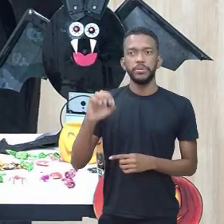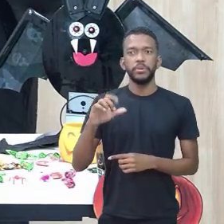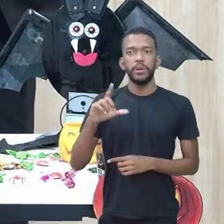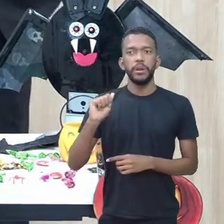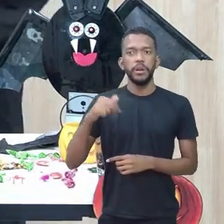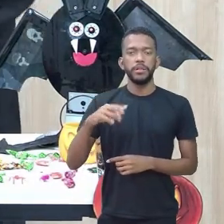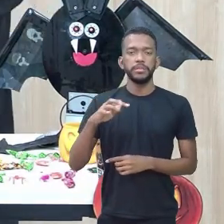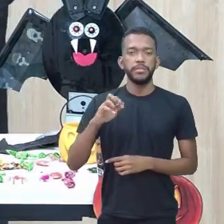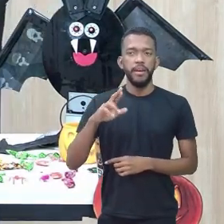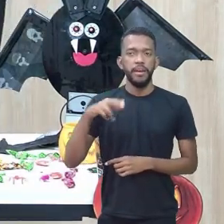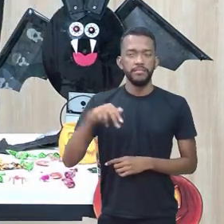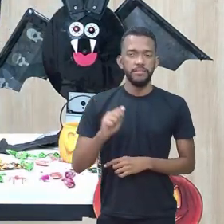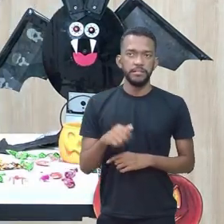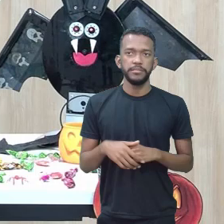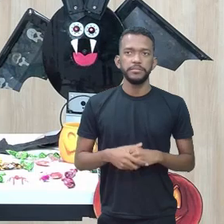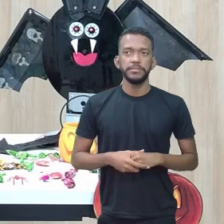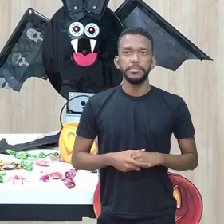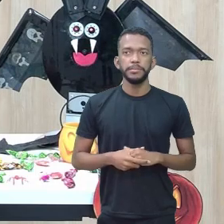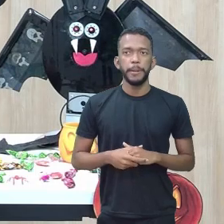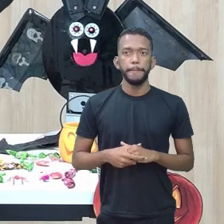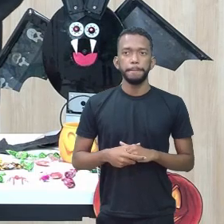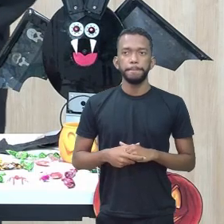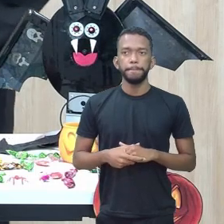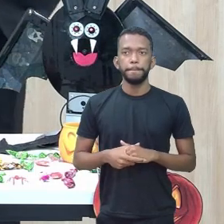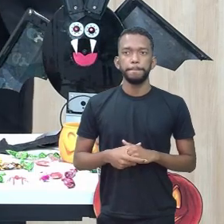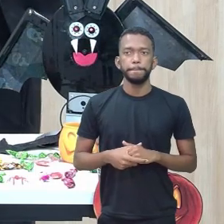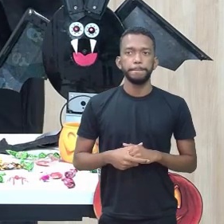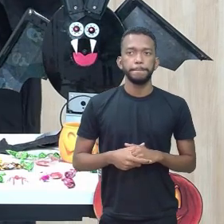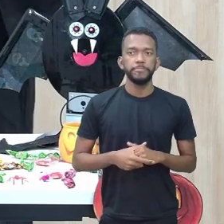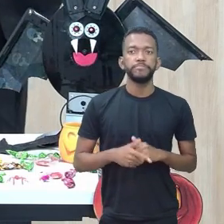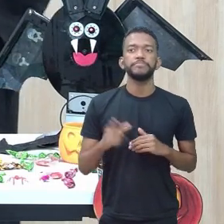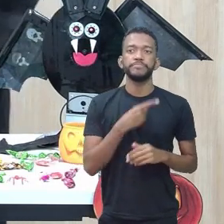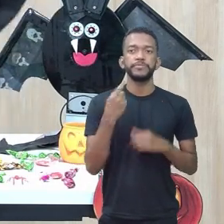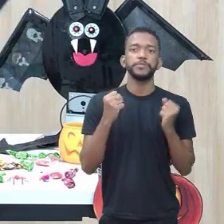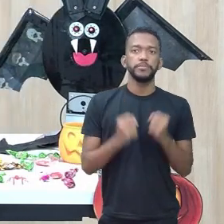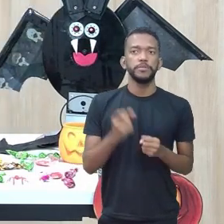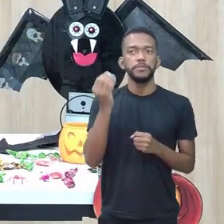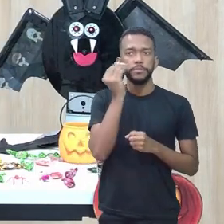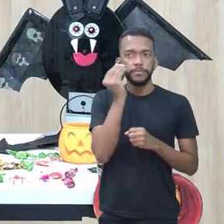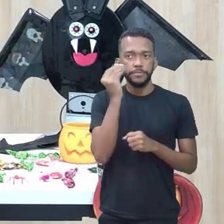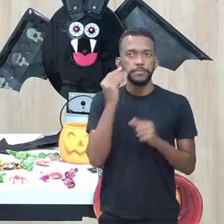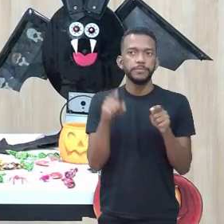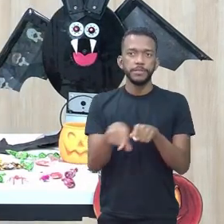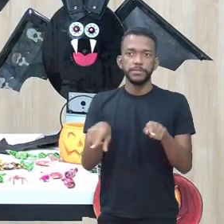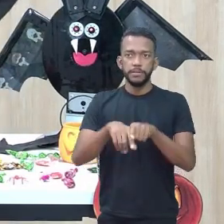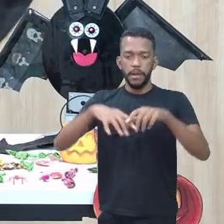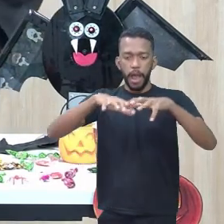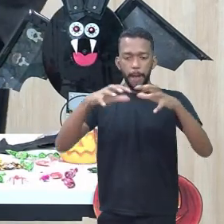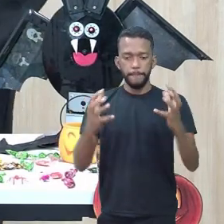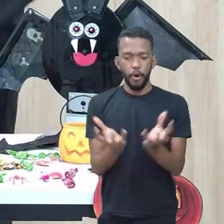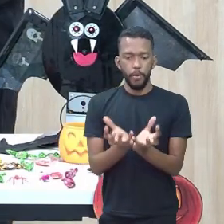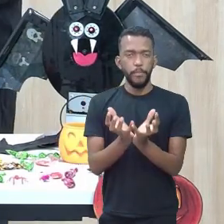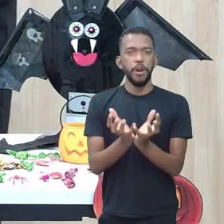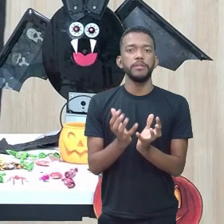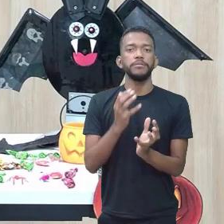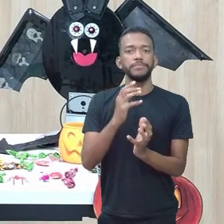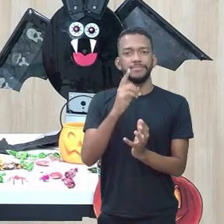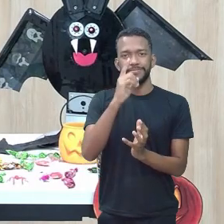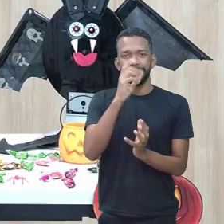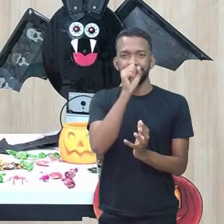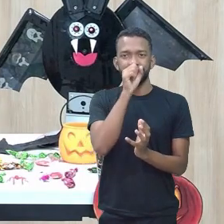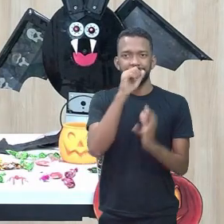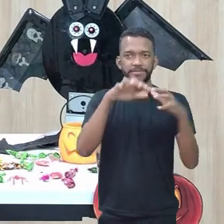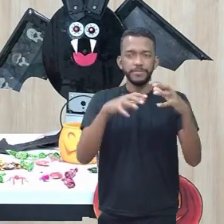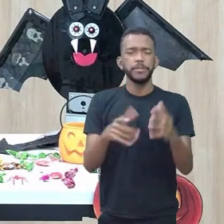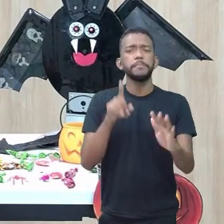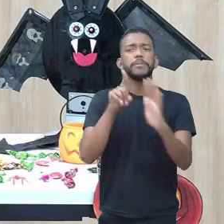capeta. Uma outra coisa que a gente pode fazer aqui com as abóboras, né? É descobrir como é que você está no dia